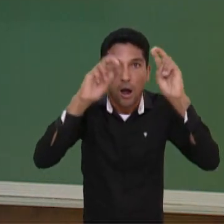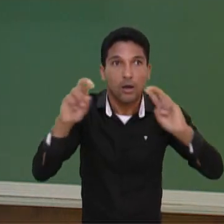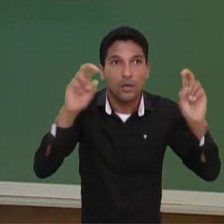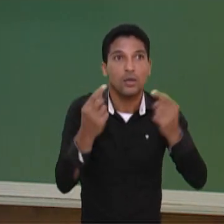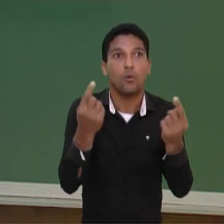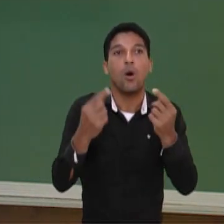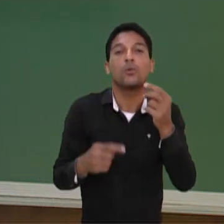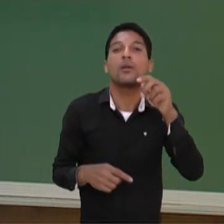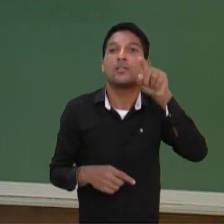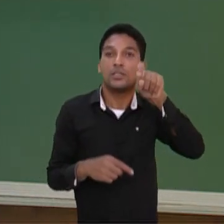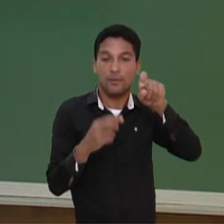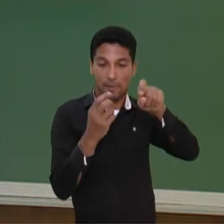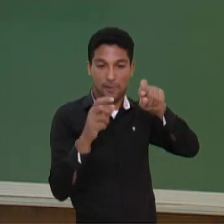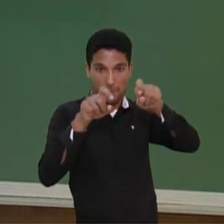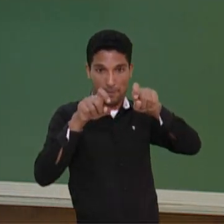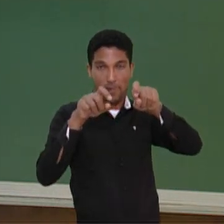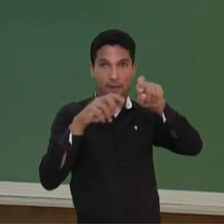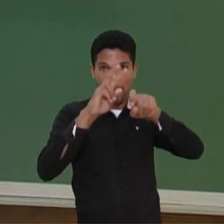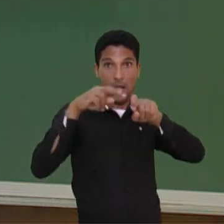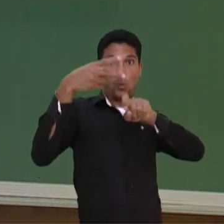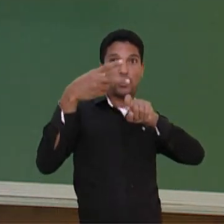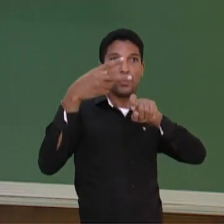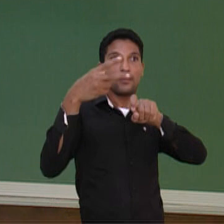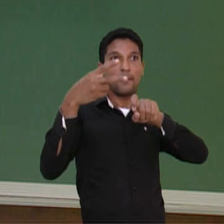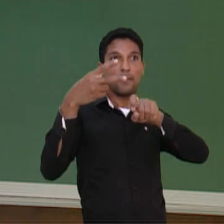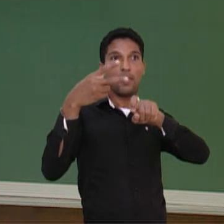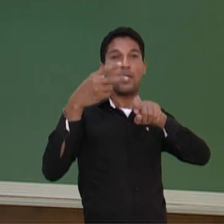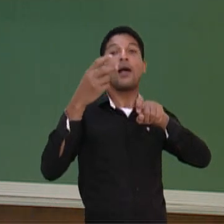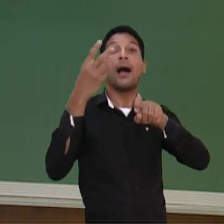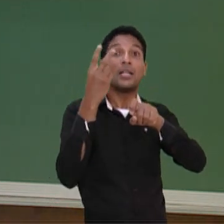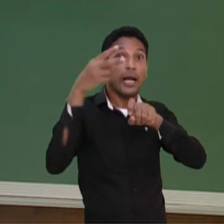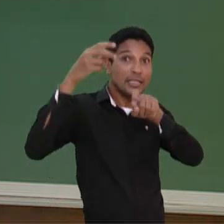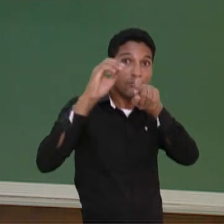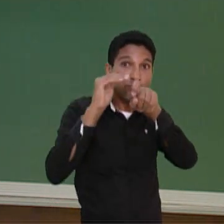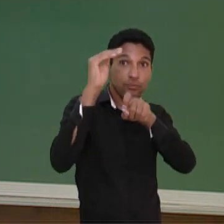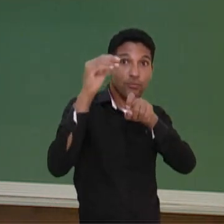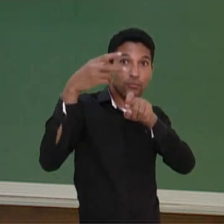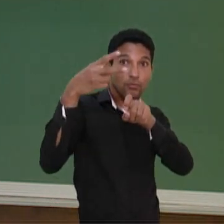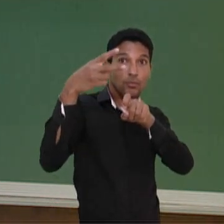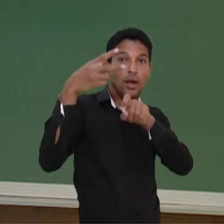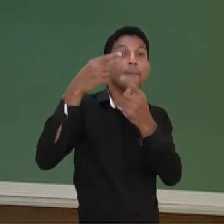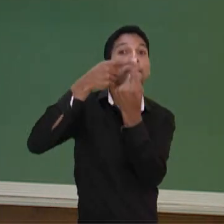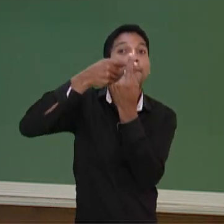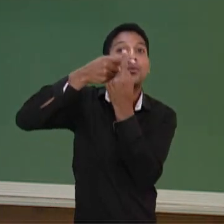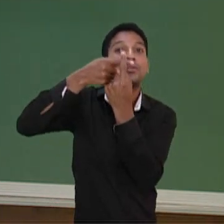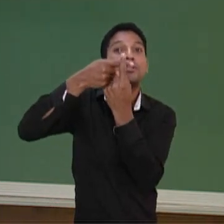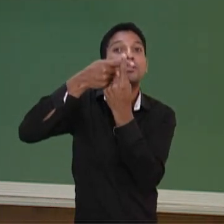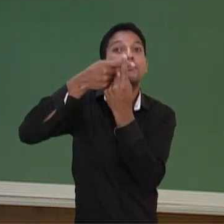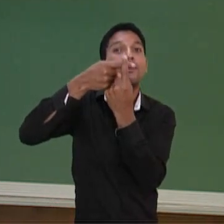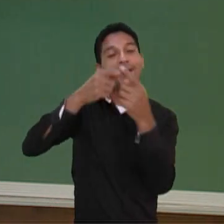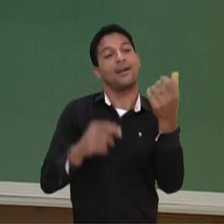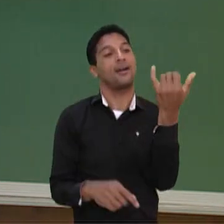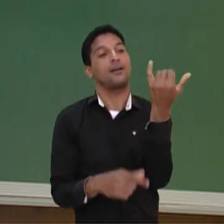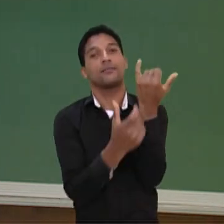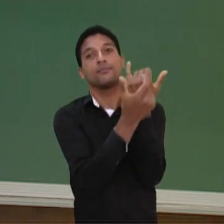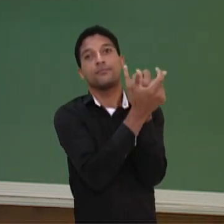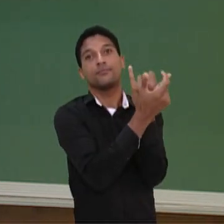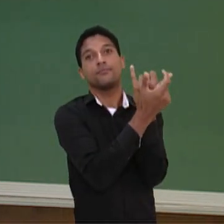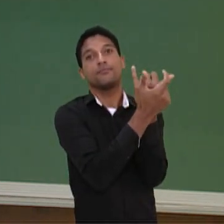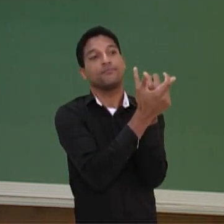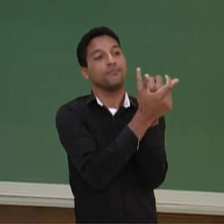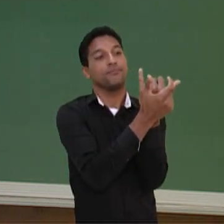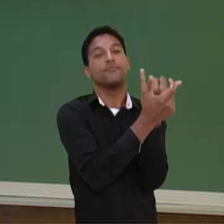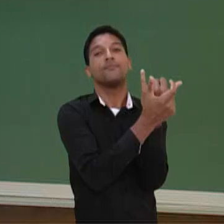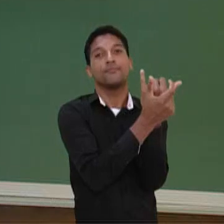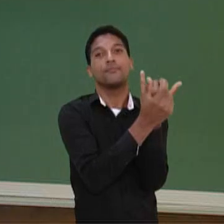elevado ao quadrado aqui, ó. X ao quadrado, quem multiplica ele? É um número positivo. Se é número positivo, a concavidade é voltada para